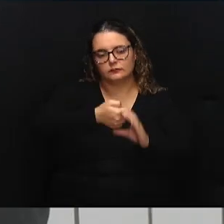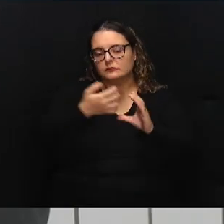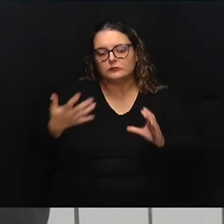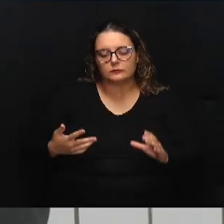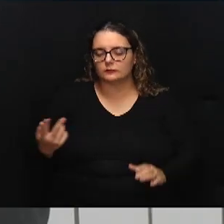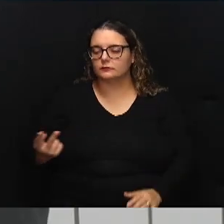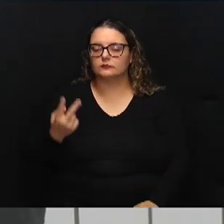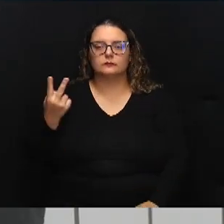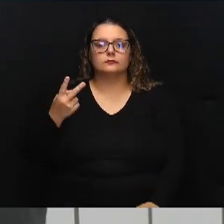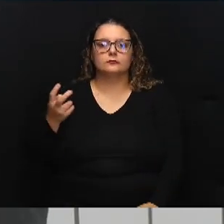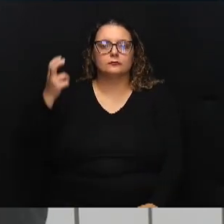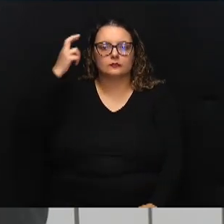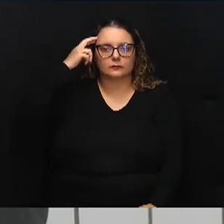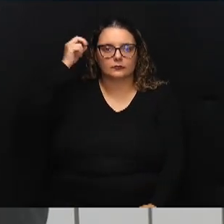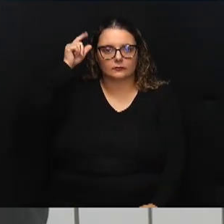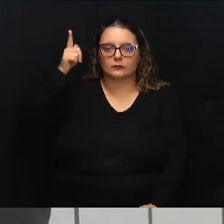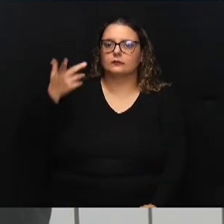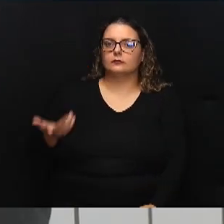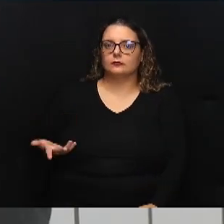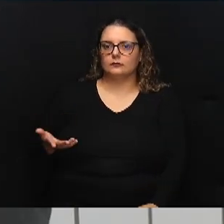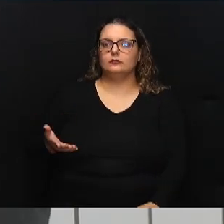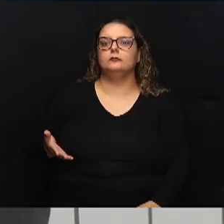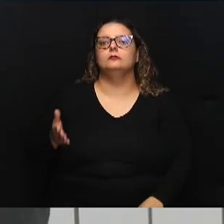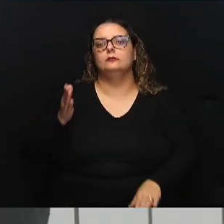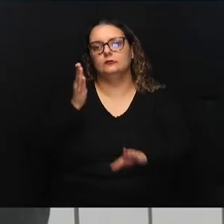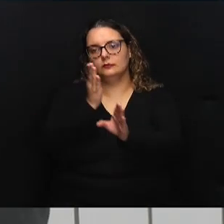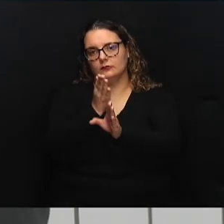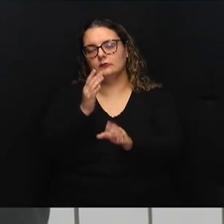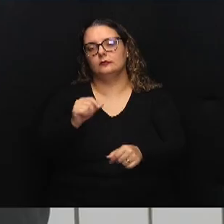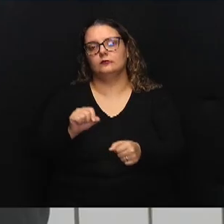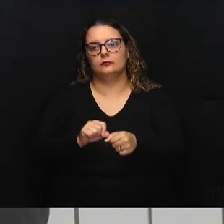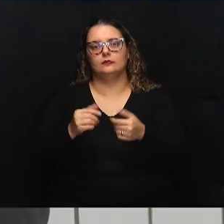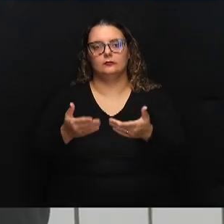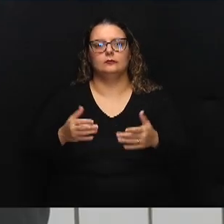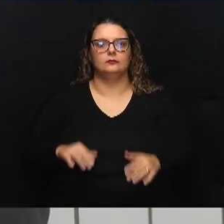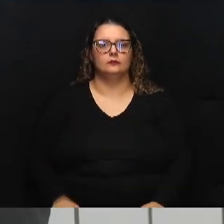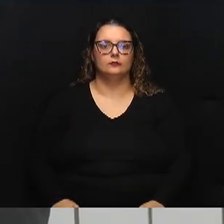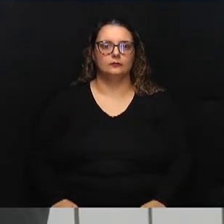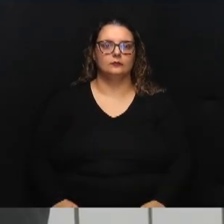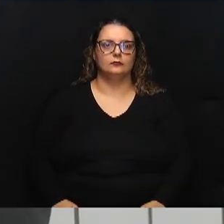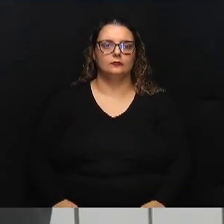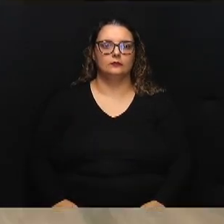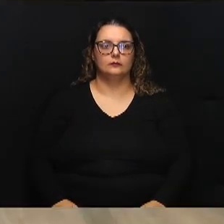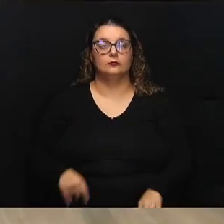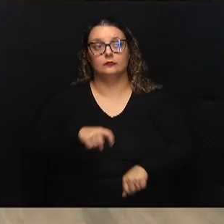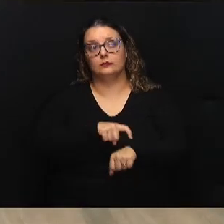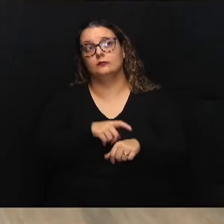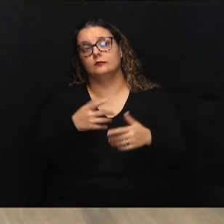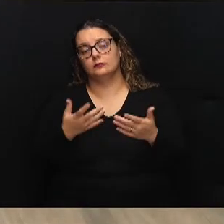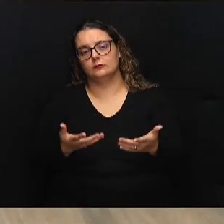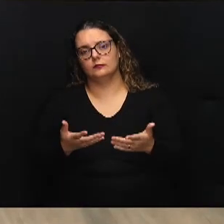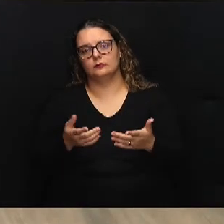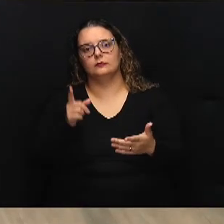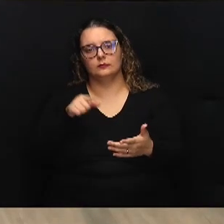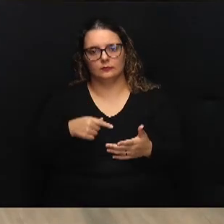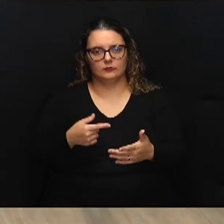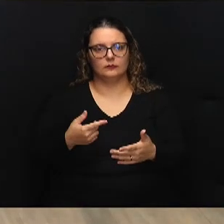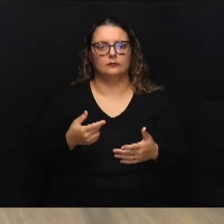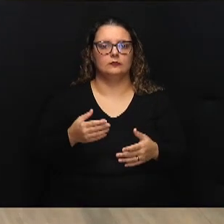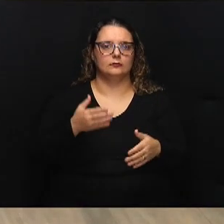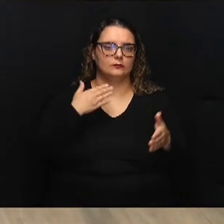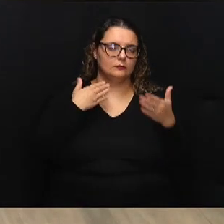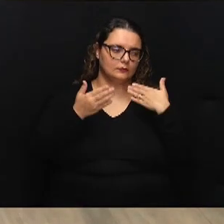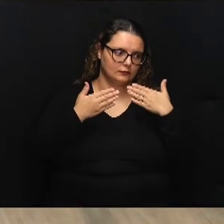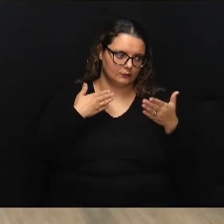valores, de cultura, ela vai encontrar um caminho para fazer isso. Por enquanto, vai ser através de uma